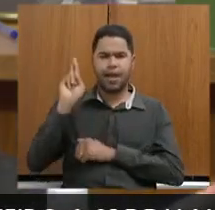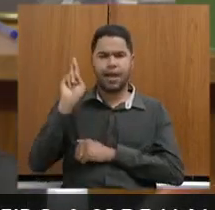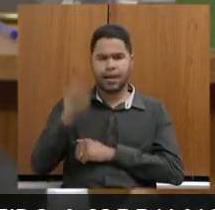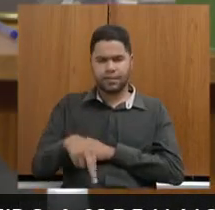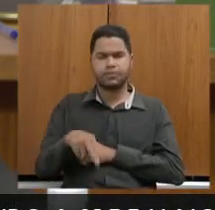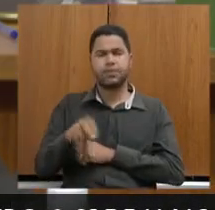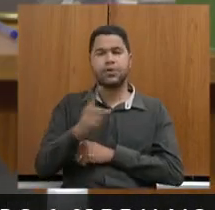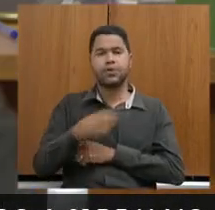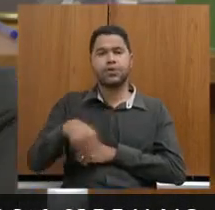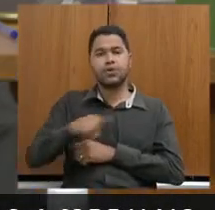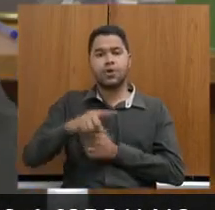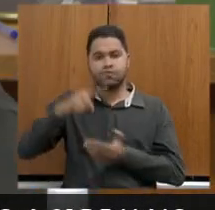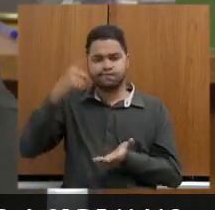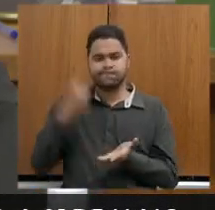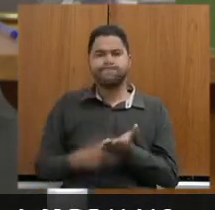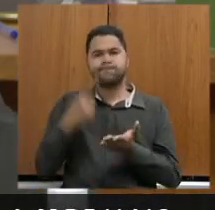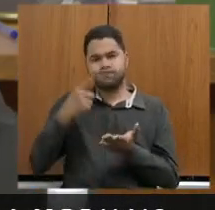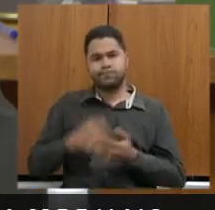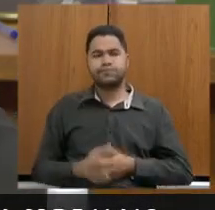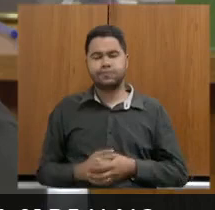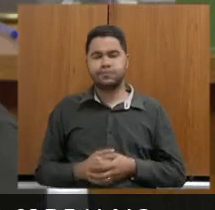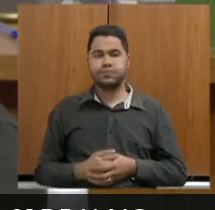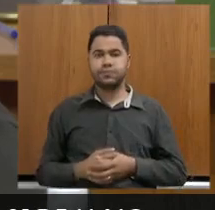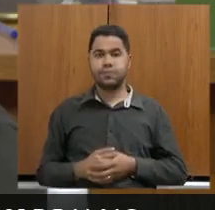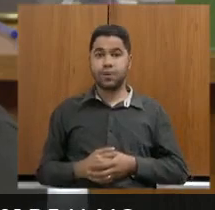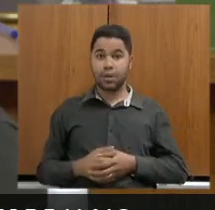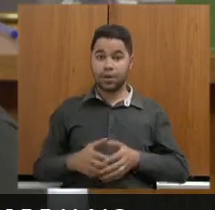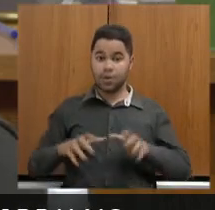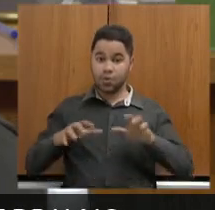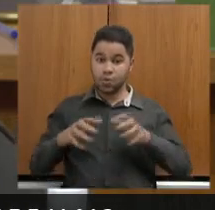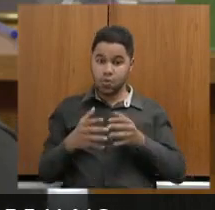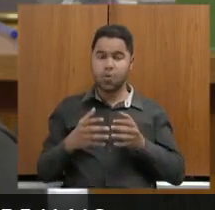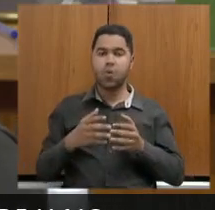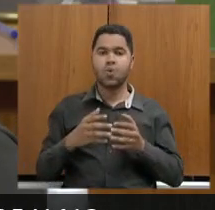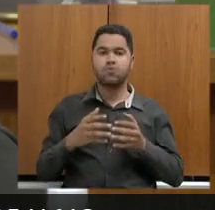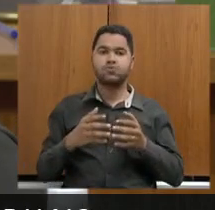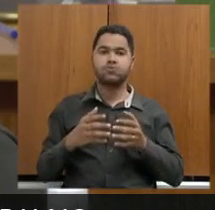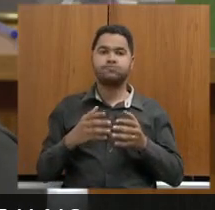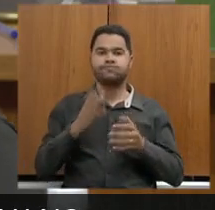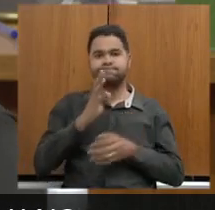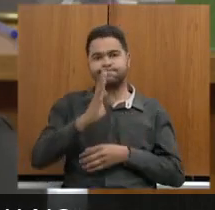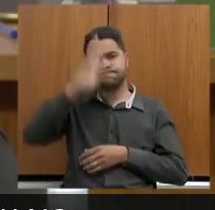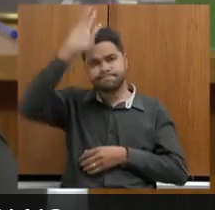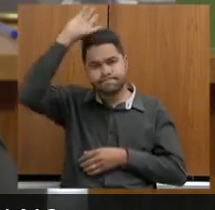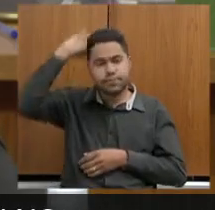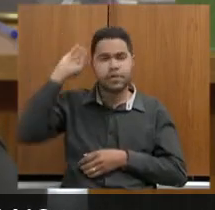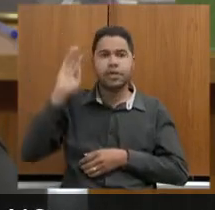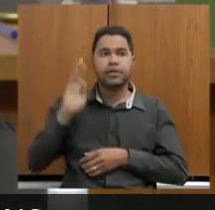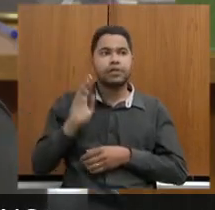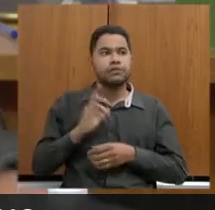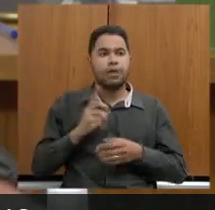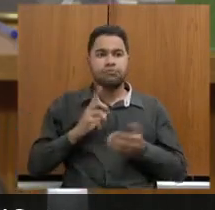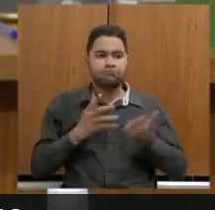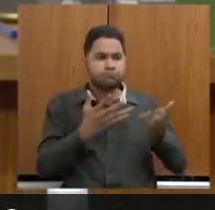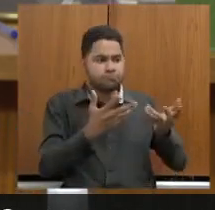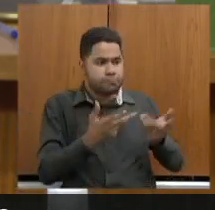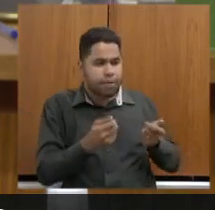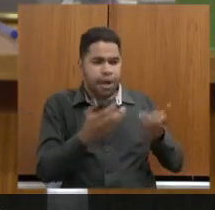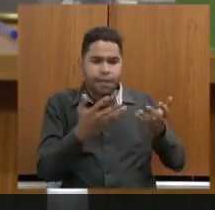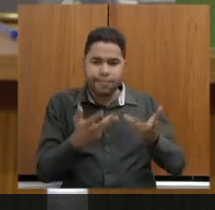e o nosso de acordo é o corpo de bombeiros nos últimos três anos tem atendido recorde